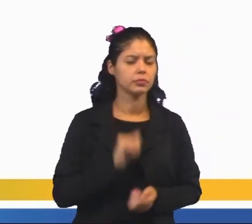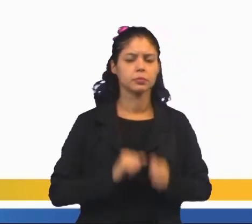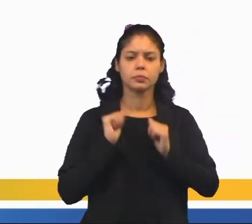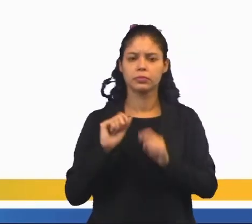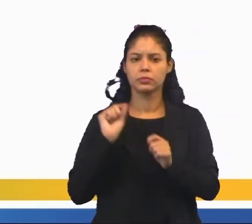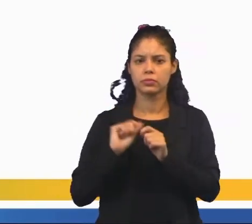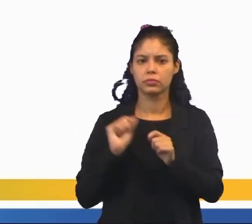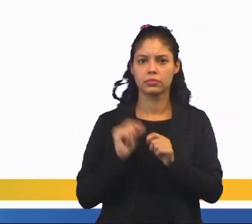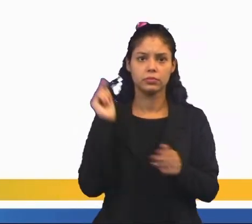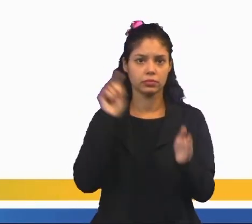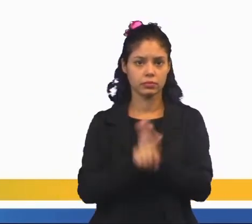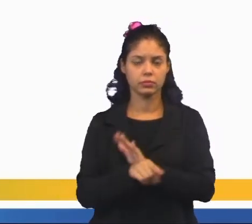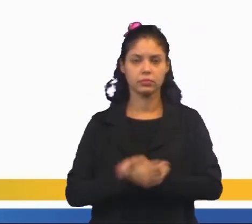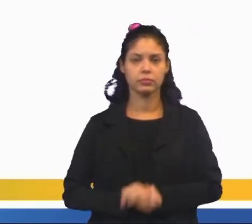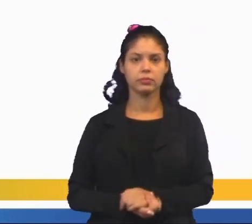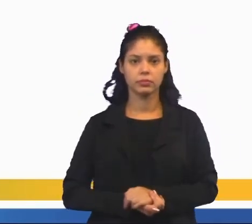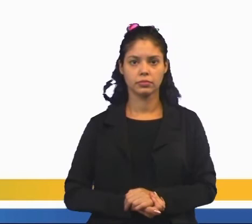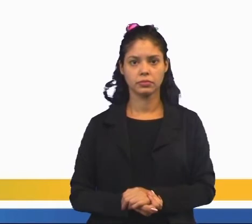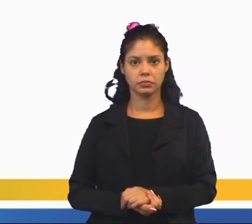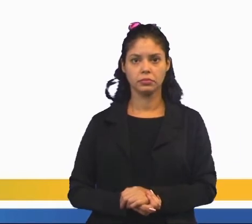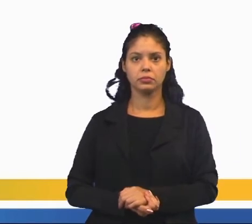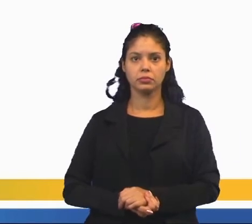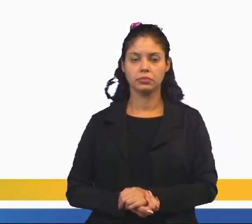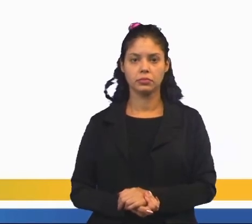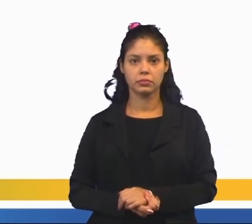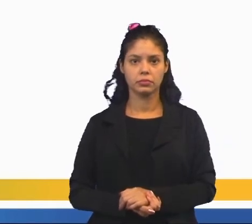poder fazer a nossa questão.